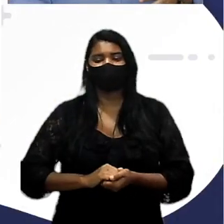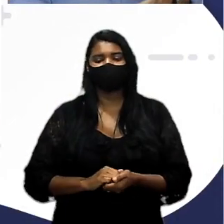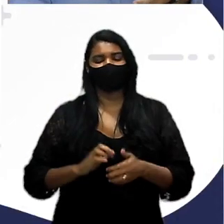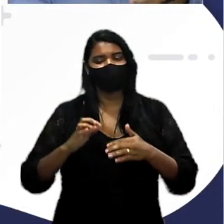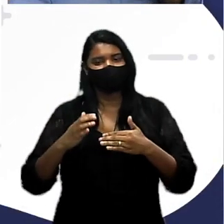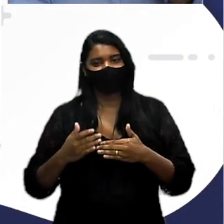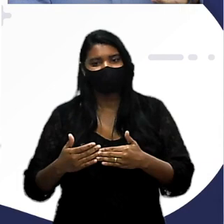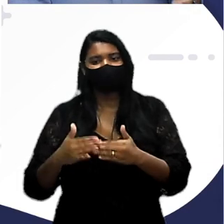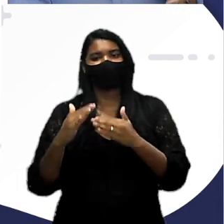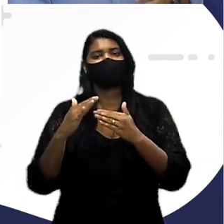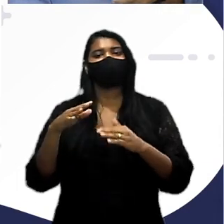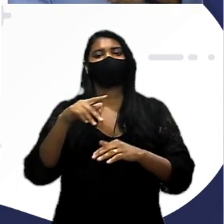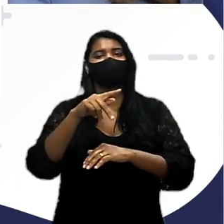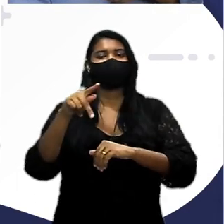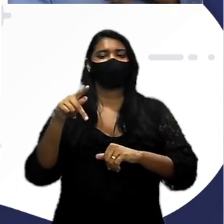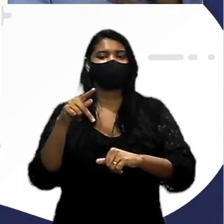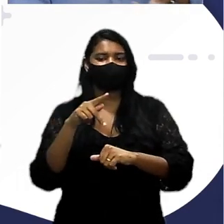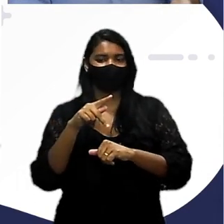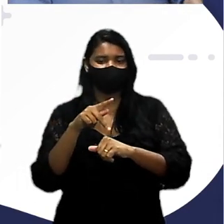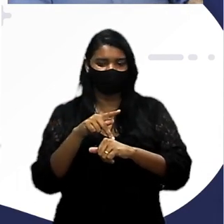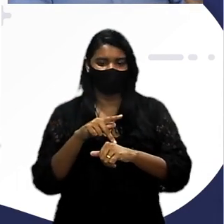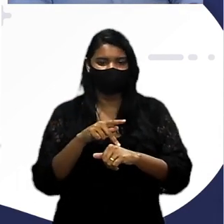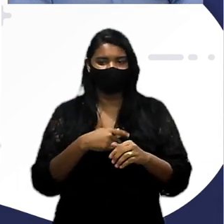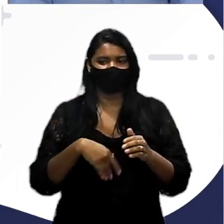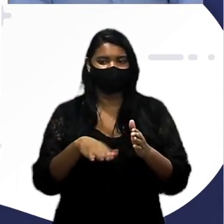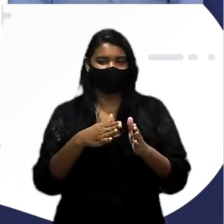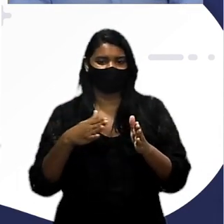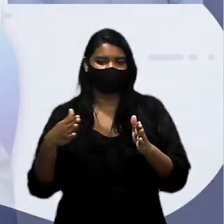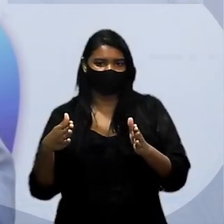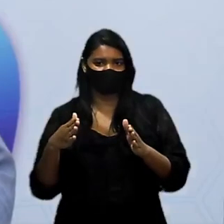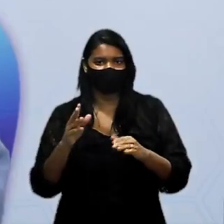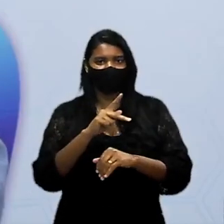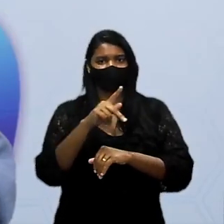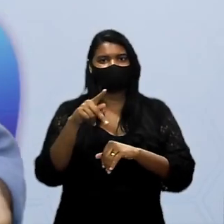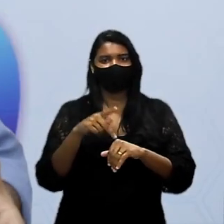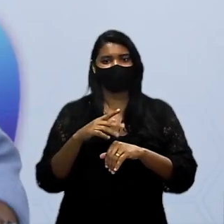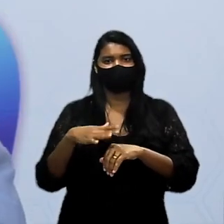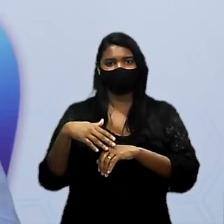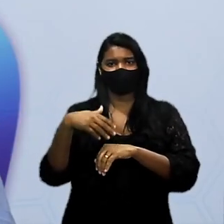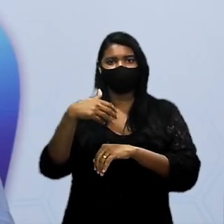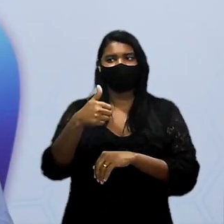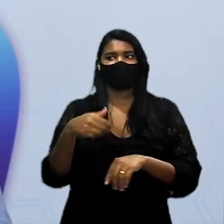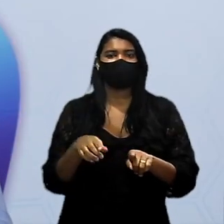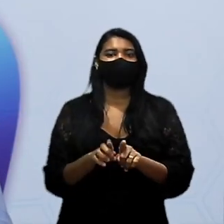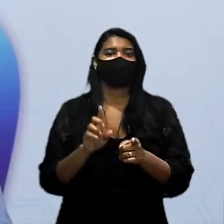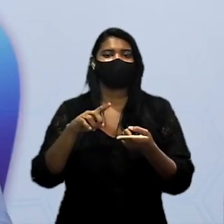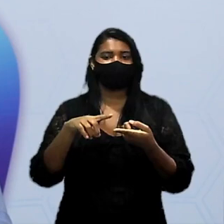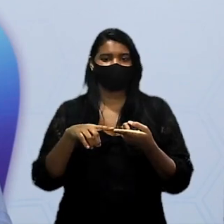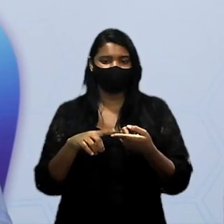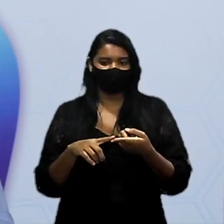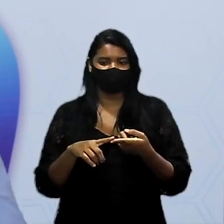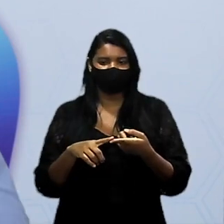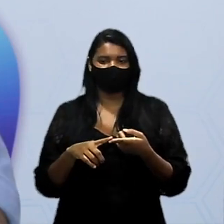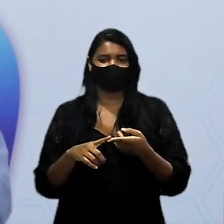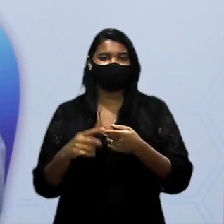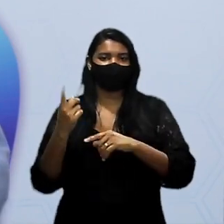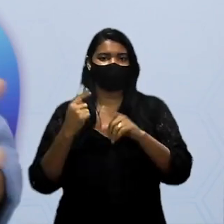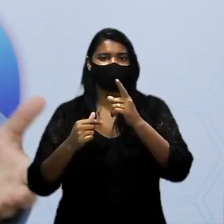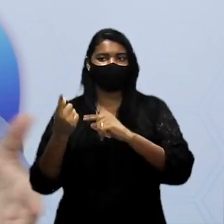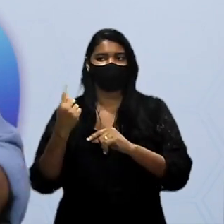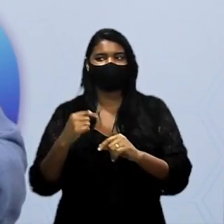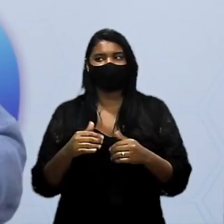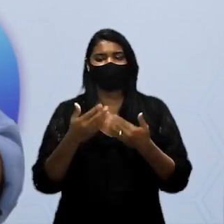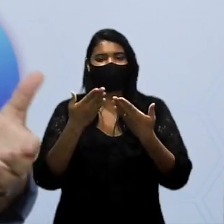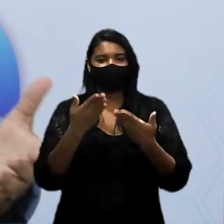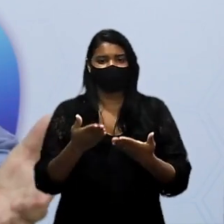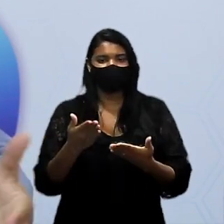segmento, né, um país, uma determinada parte do país ter uma melhoria nas questões econômicas quando você